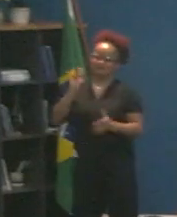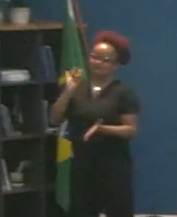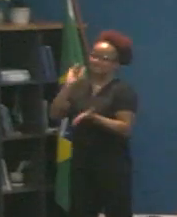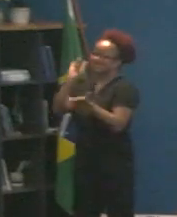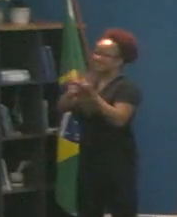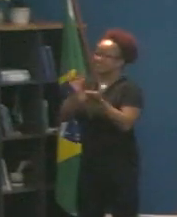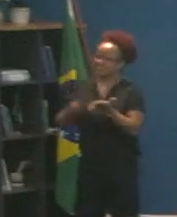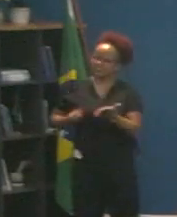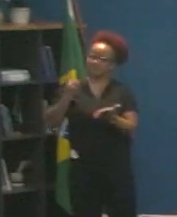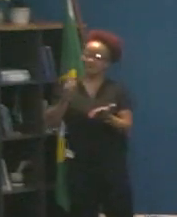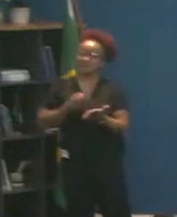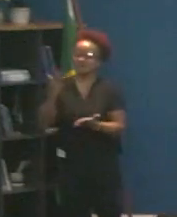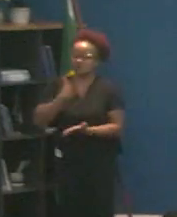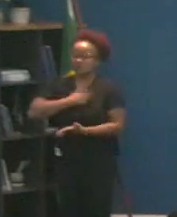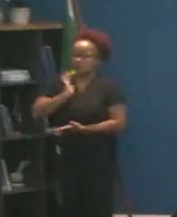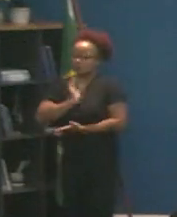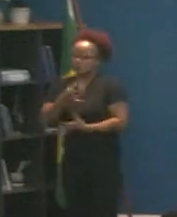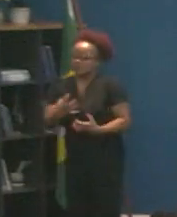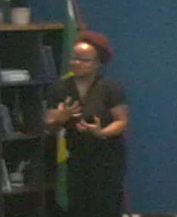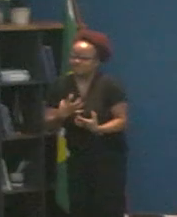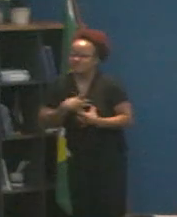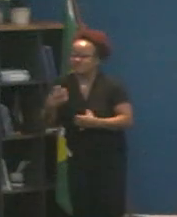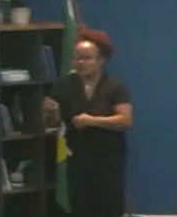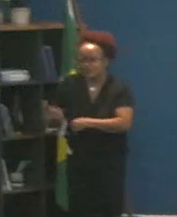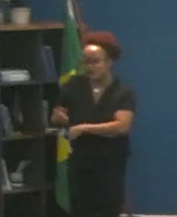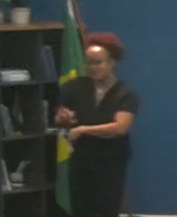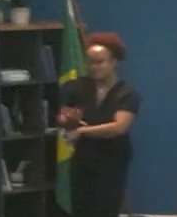viva do meu coração.